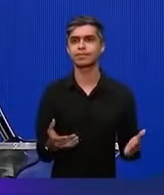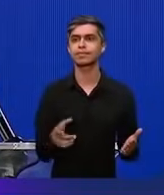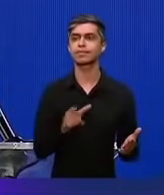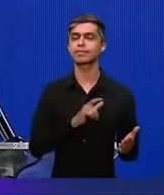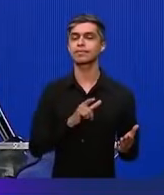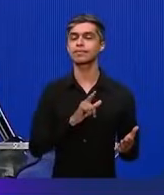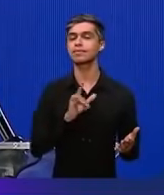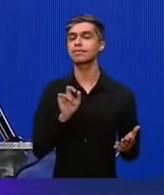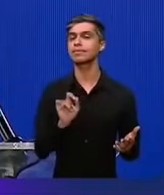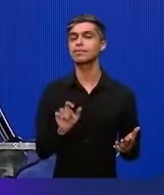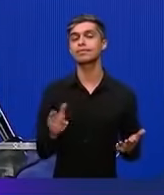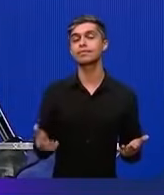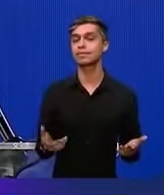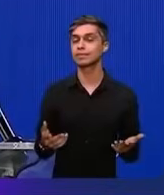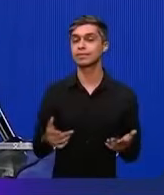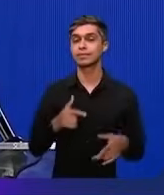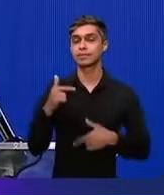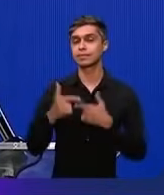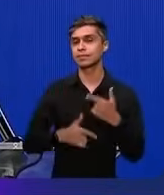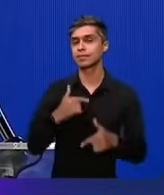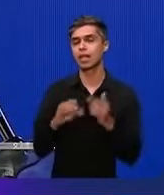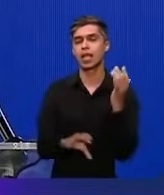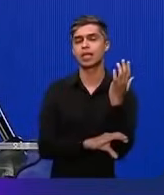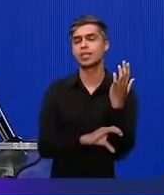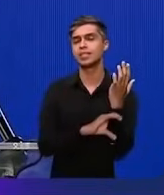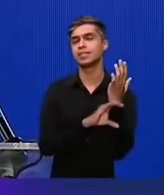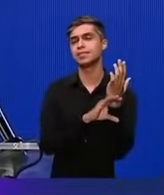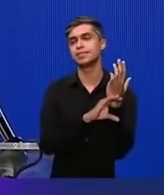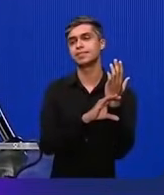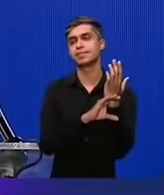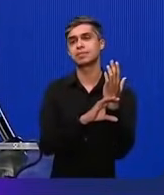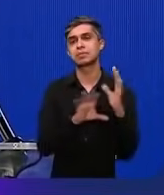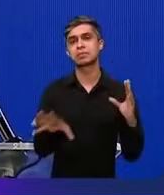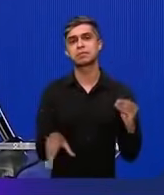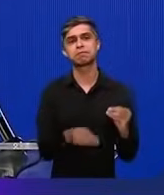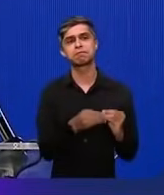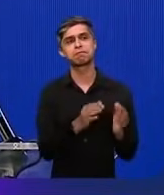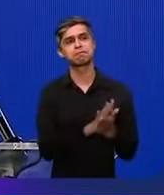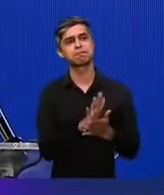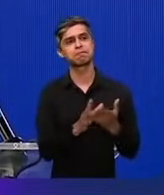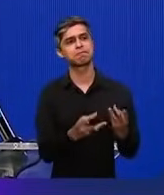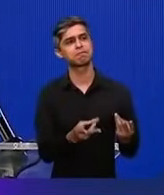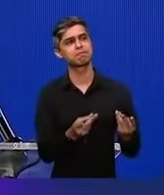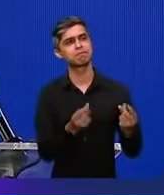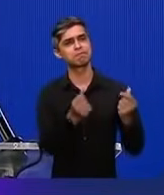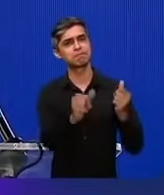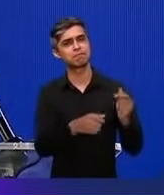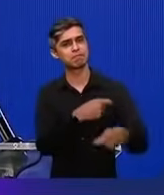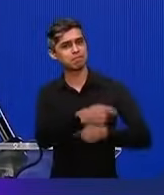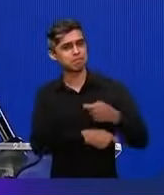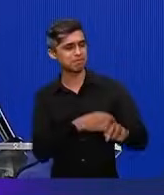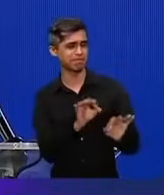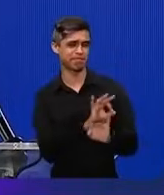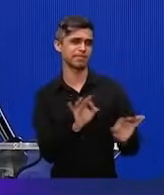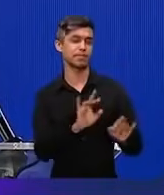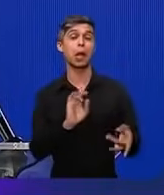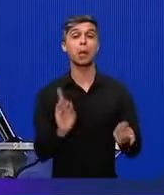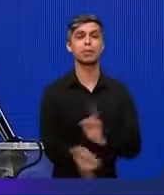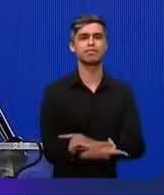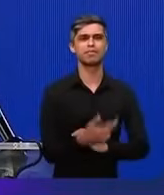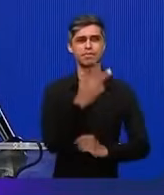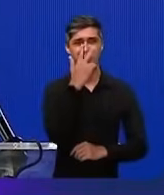a tarefas burocráticas que não agregam produtividade à economia, muito pelo contrário, que